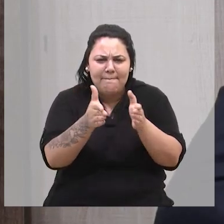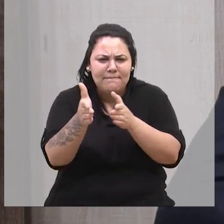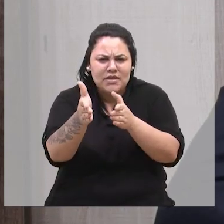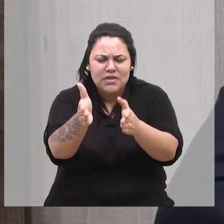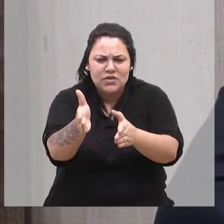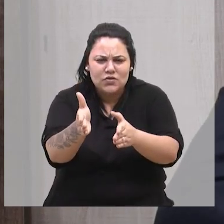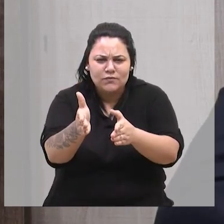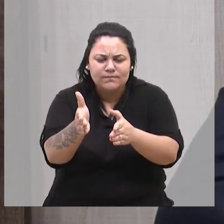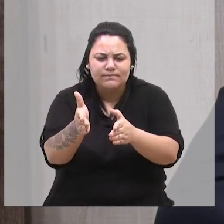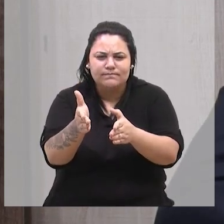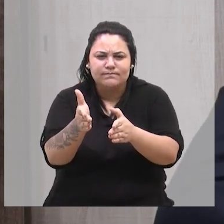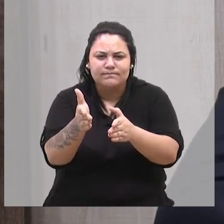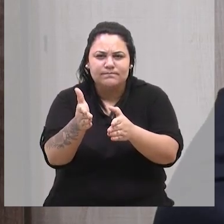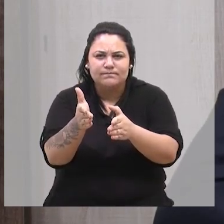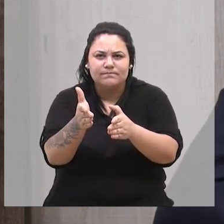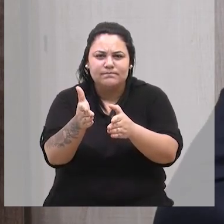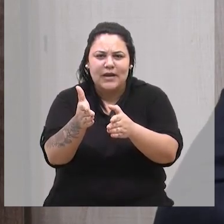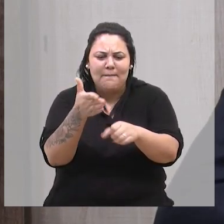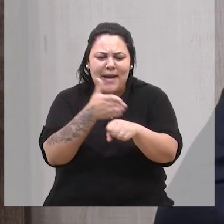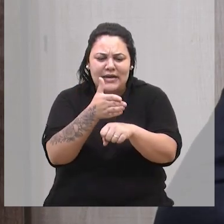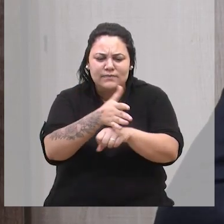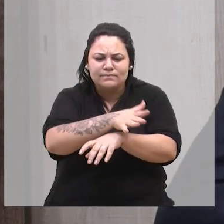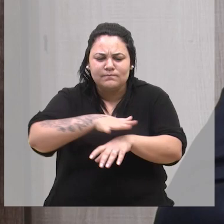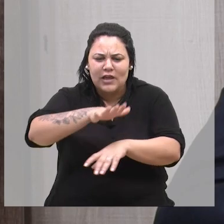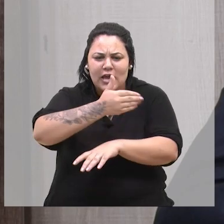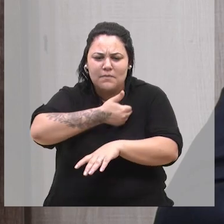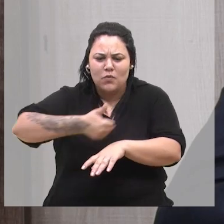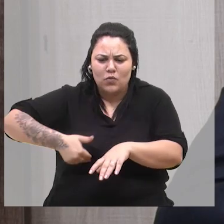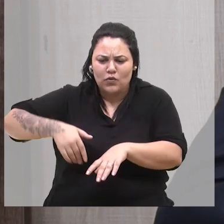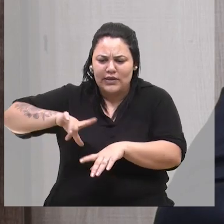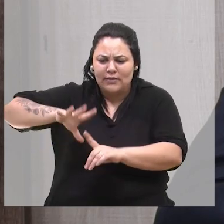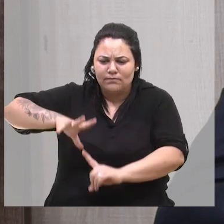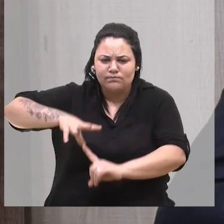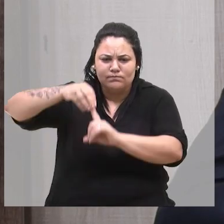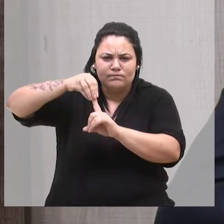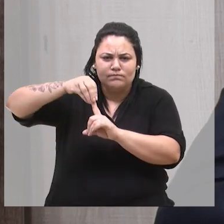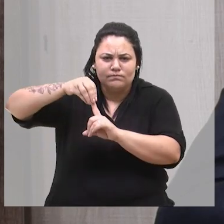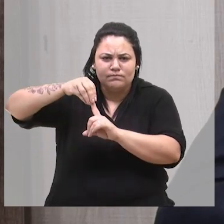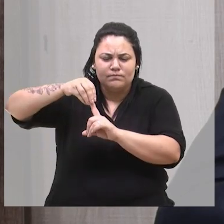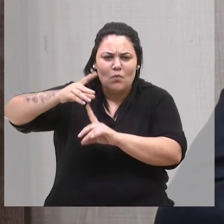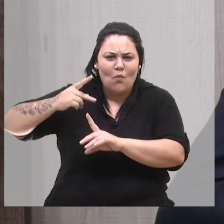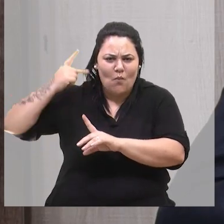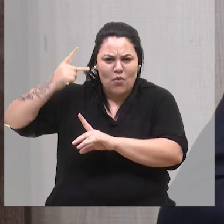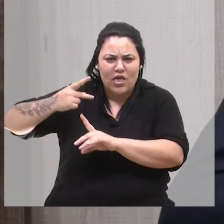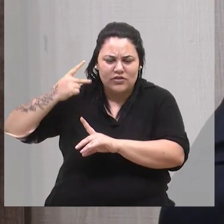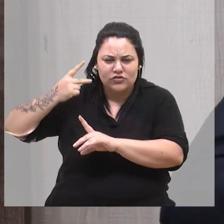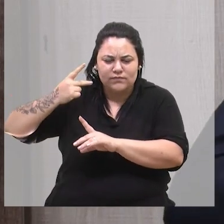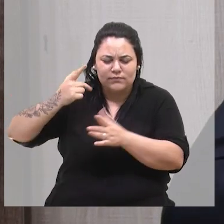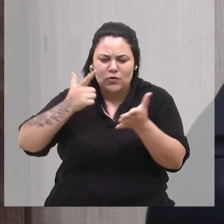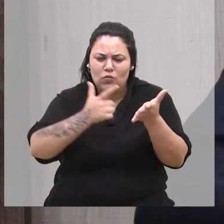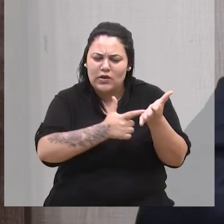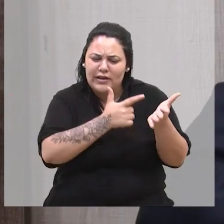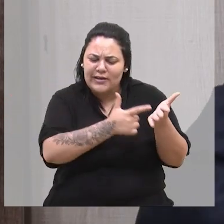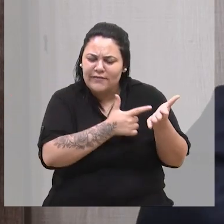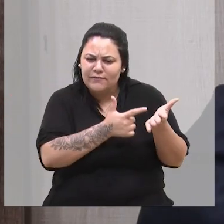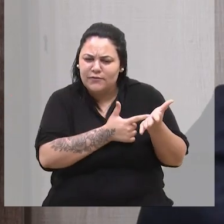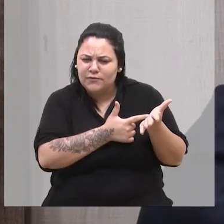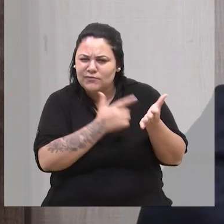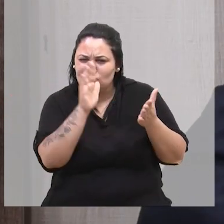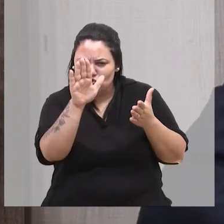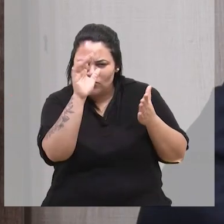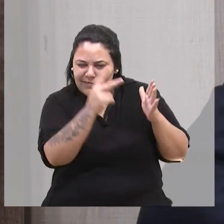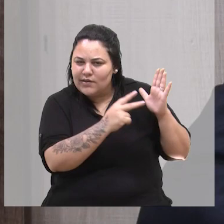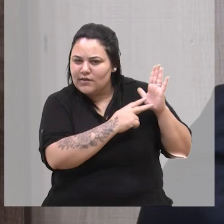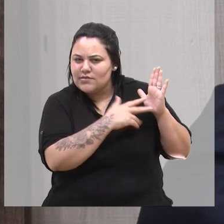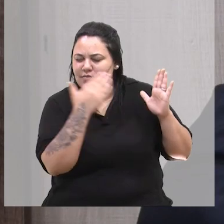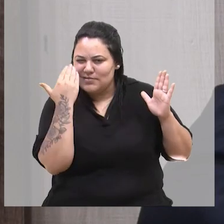caminho provocativo para ascender na cena pública e ganhar destaque político. o livro começa a chamar atenção nesse